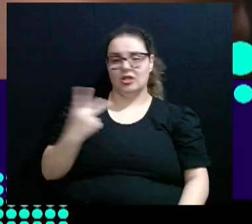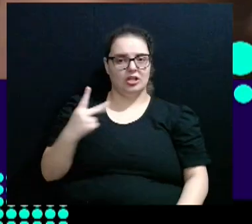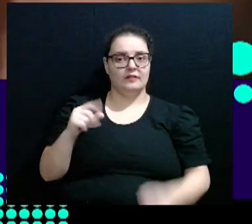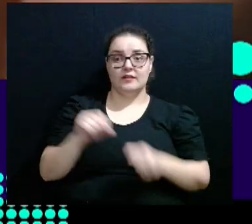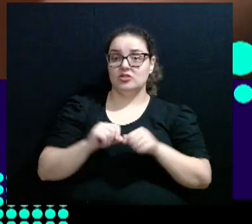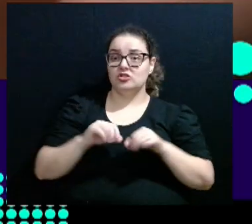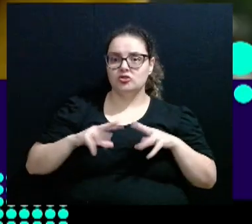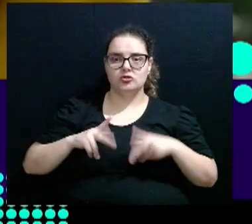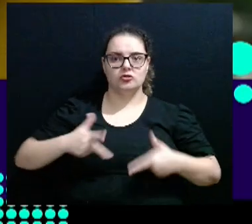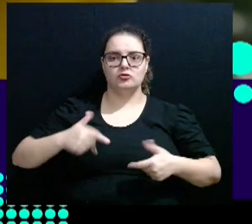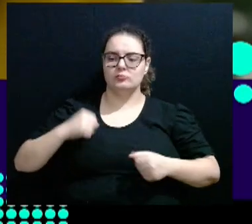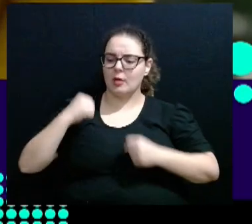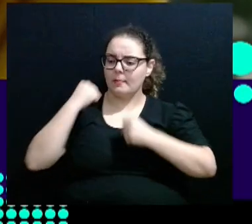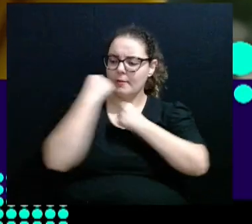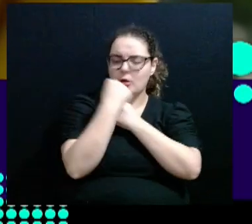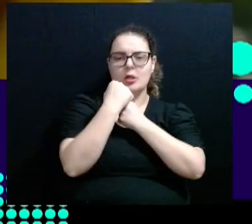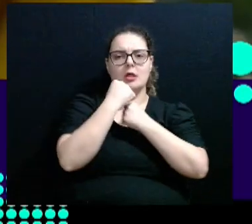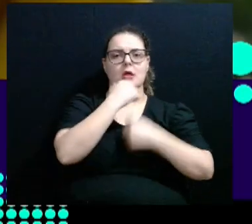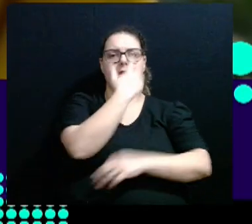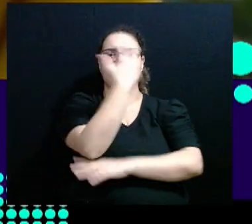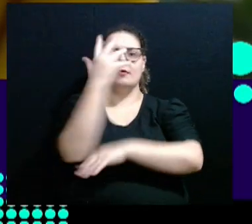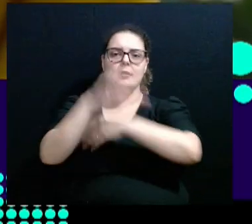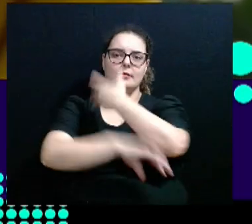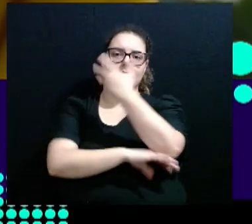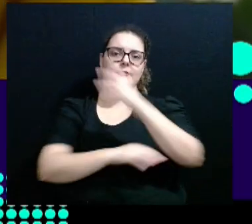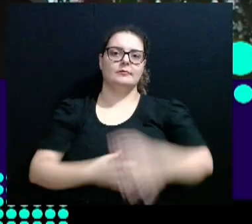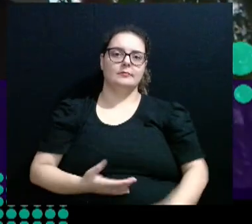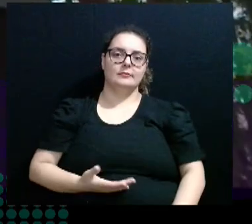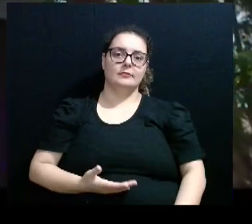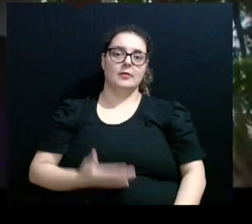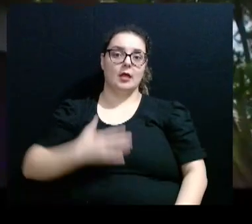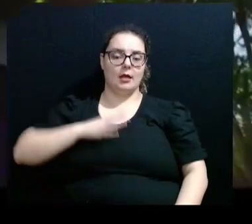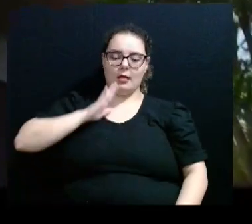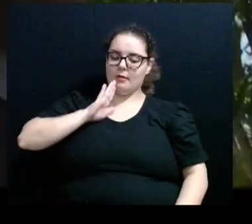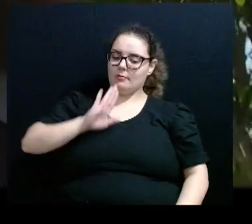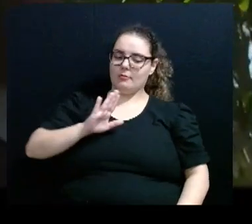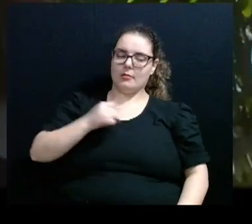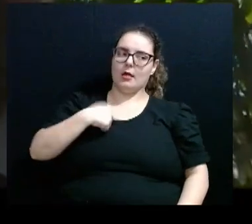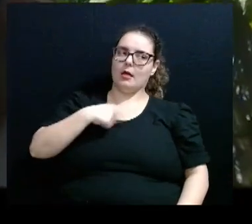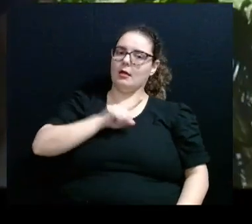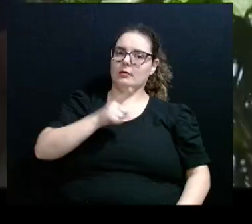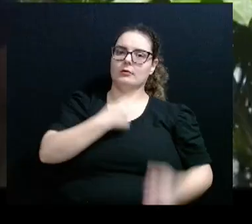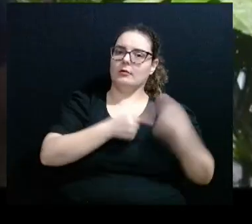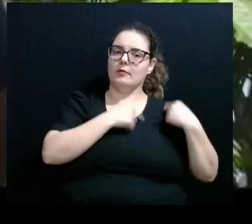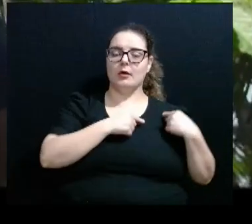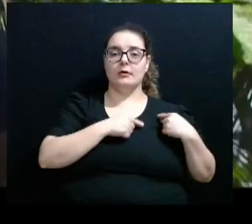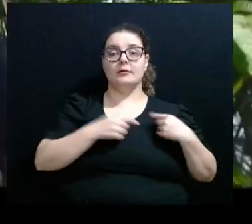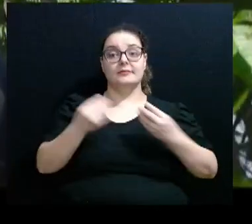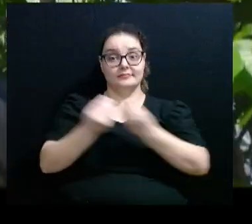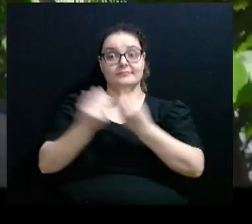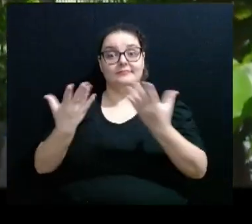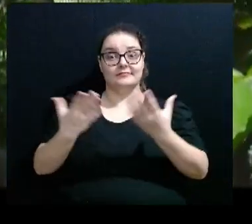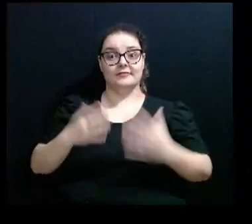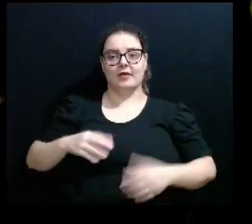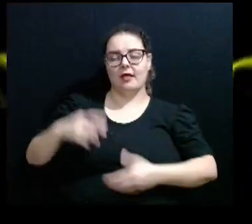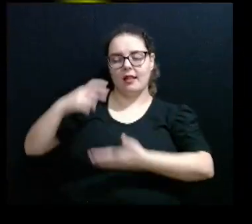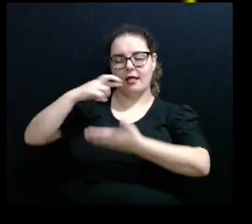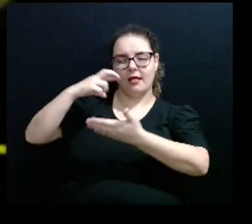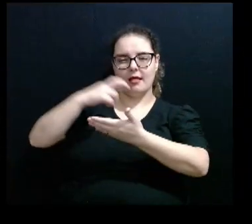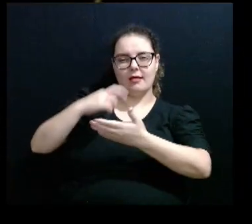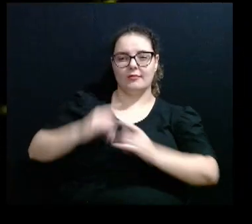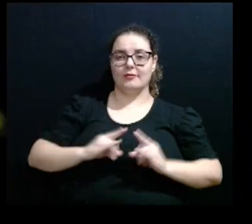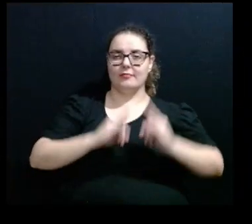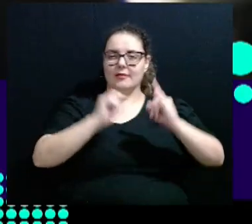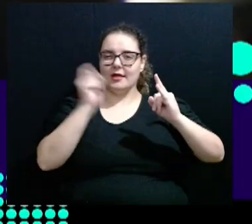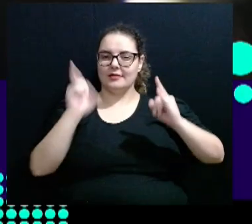floresta. E minha palavra não volta atrás. Da mesma criadora de Detetives do Prédio Azul. O